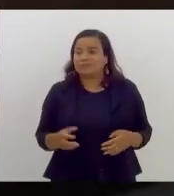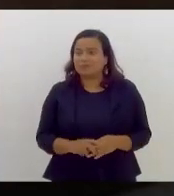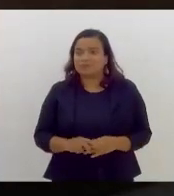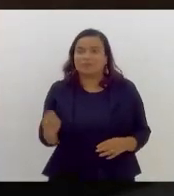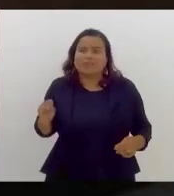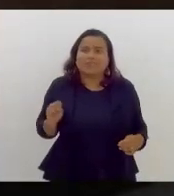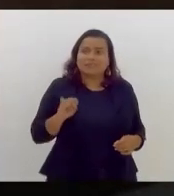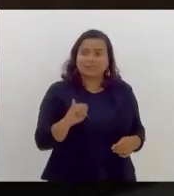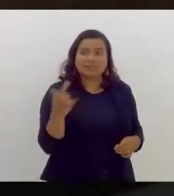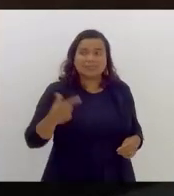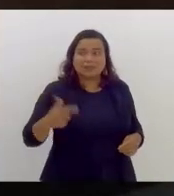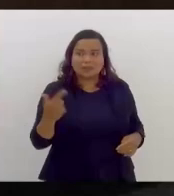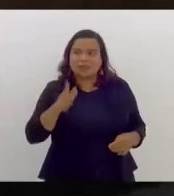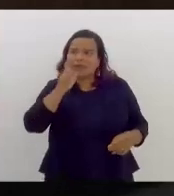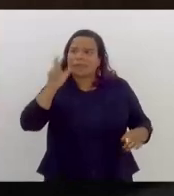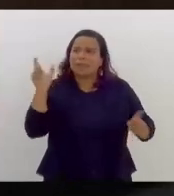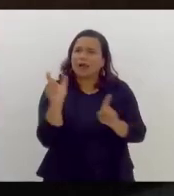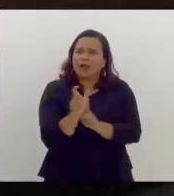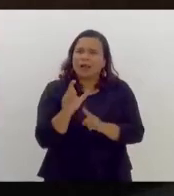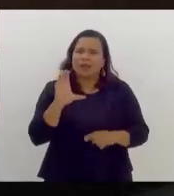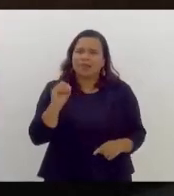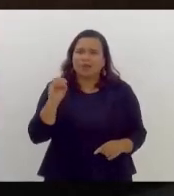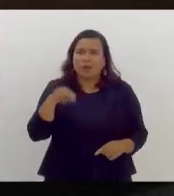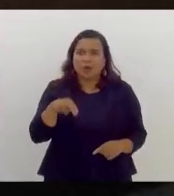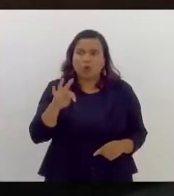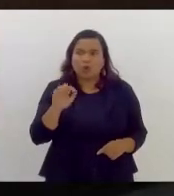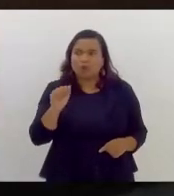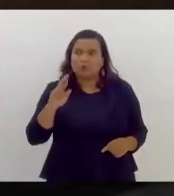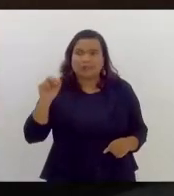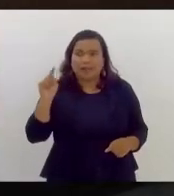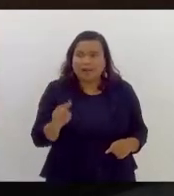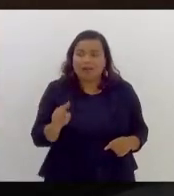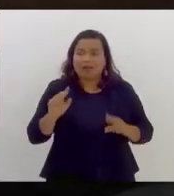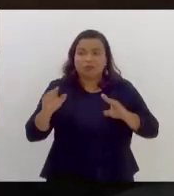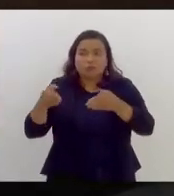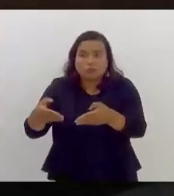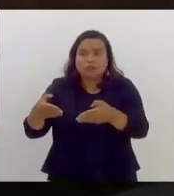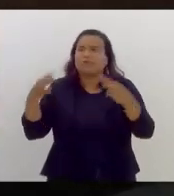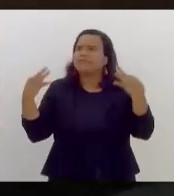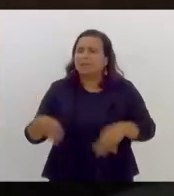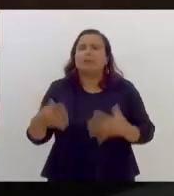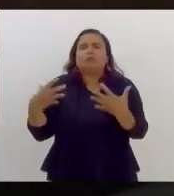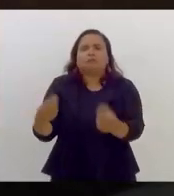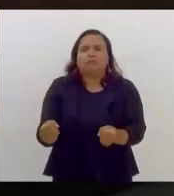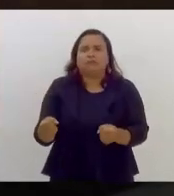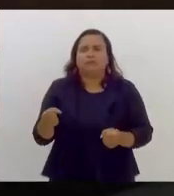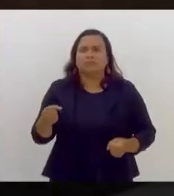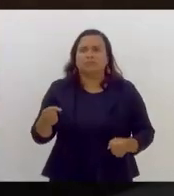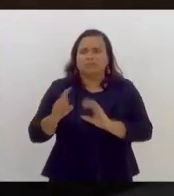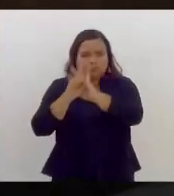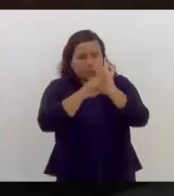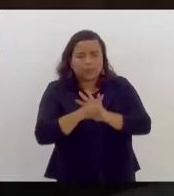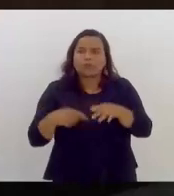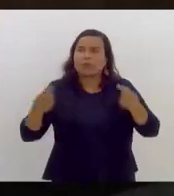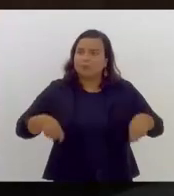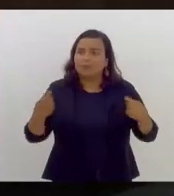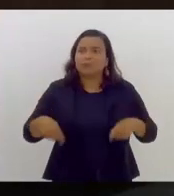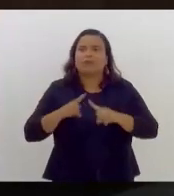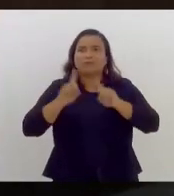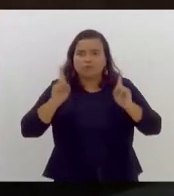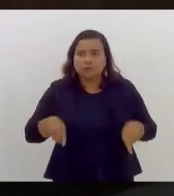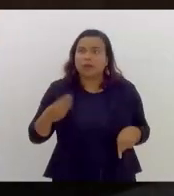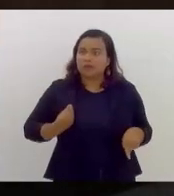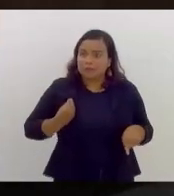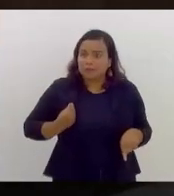não tiver a palavra contará exclusivamente, está tudo certo. O que tiver lá tem que inspecionar. Os funcionários que estiverem